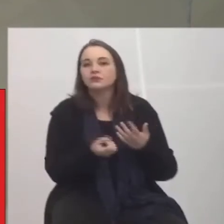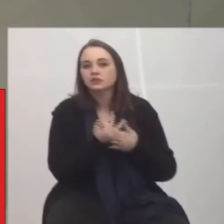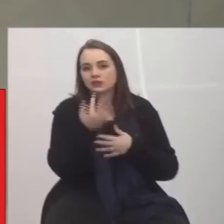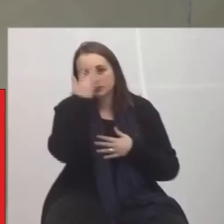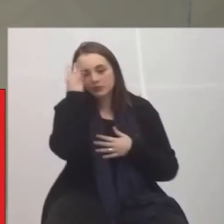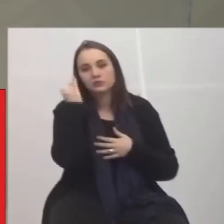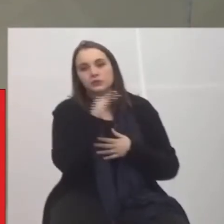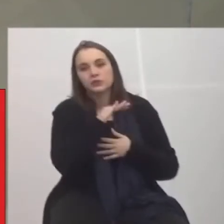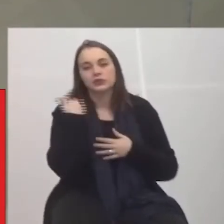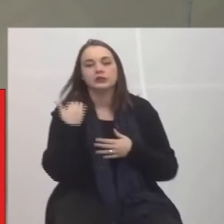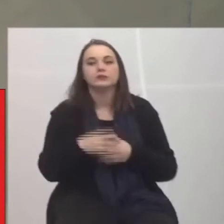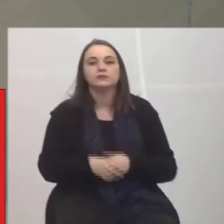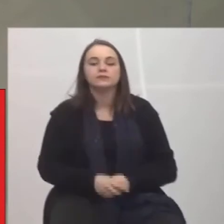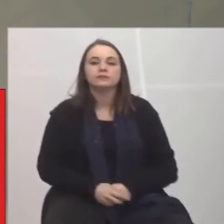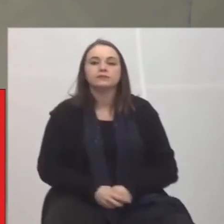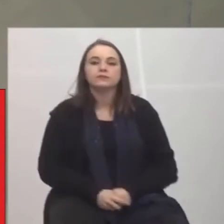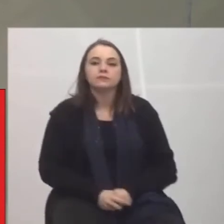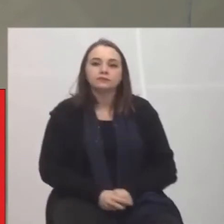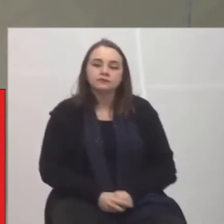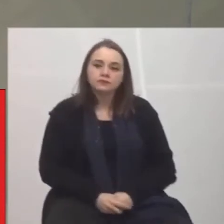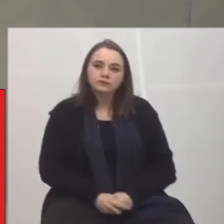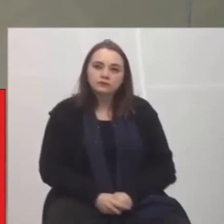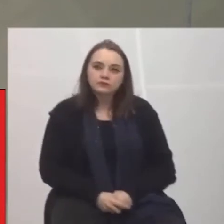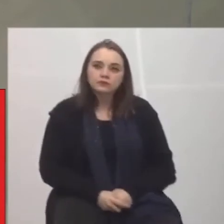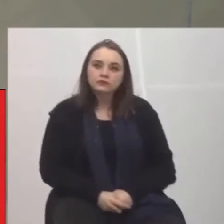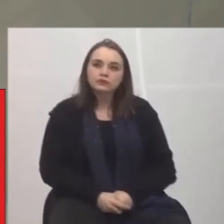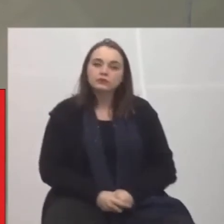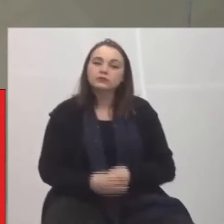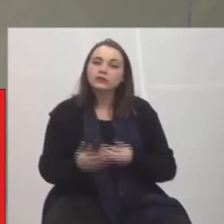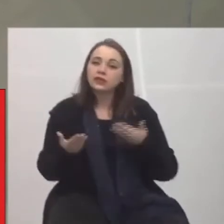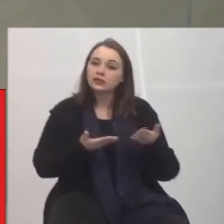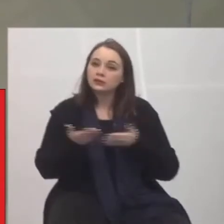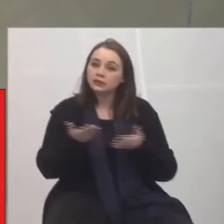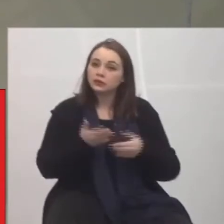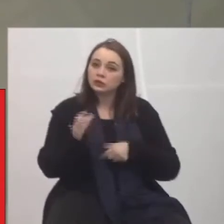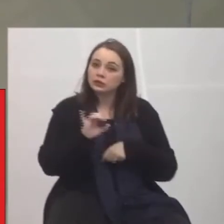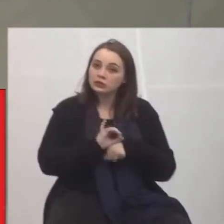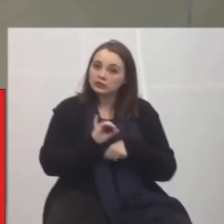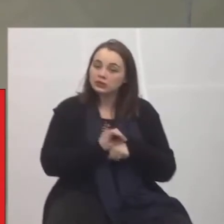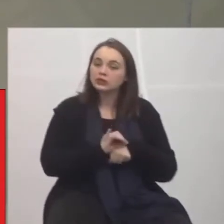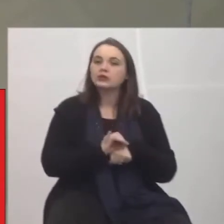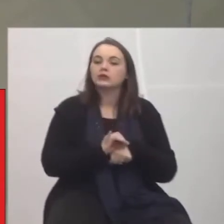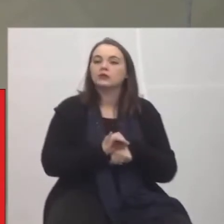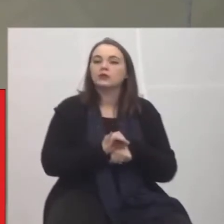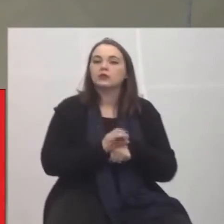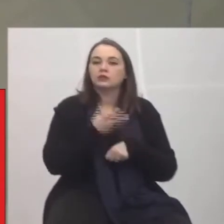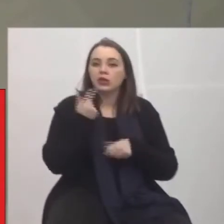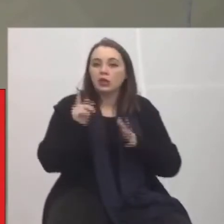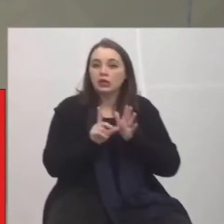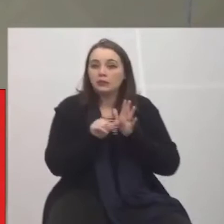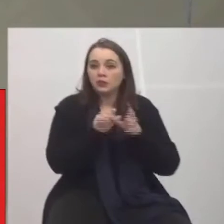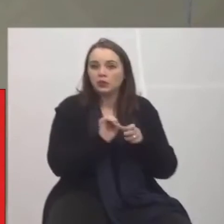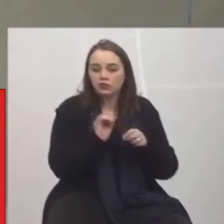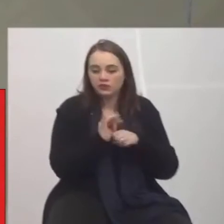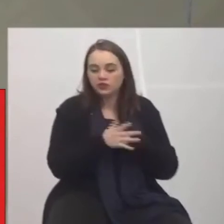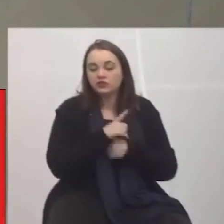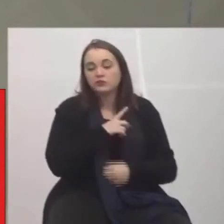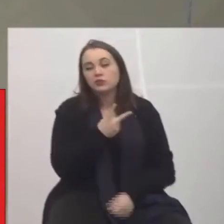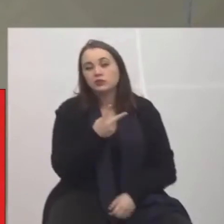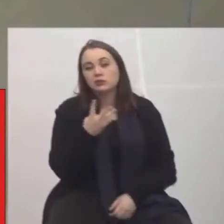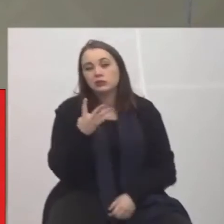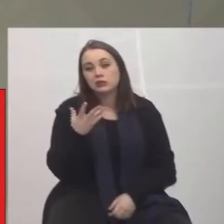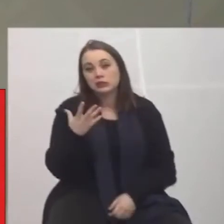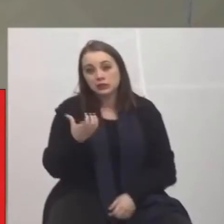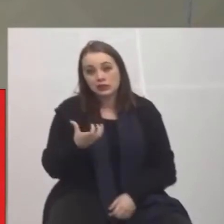mortes. Os atendimentos no centro de reabilitação, então, 243 atendimentos, cerca de